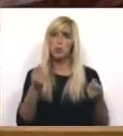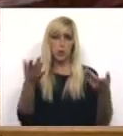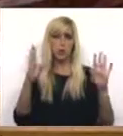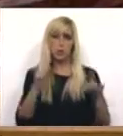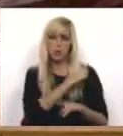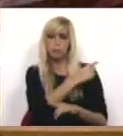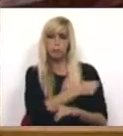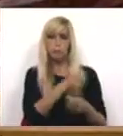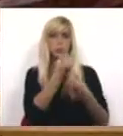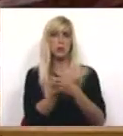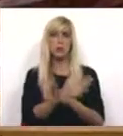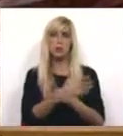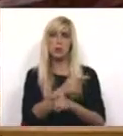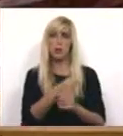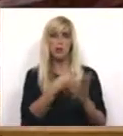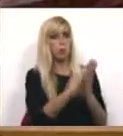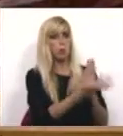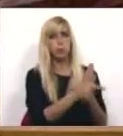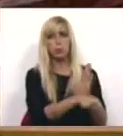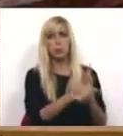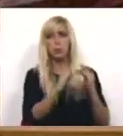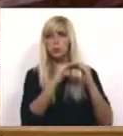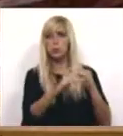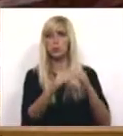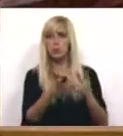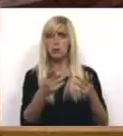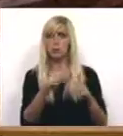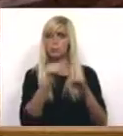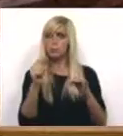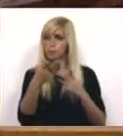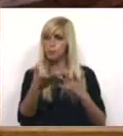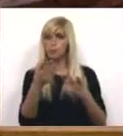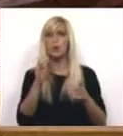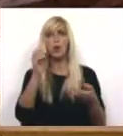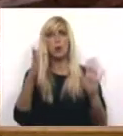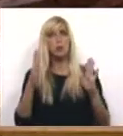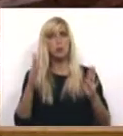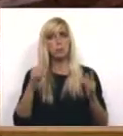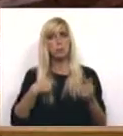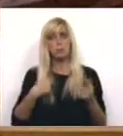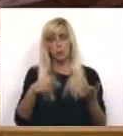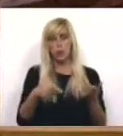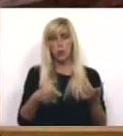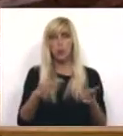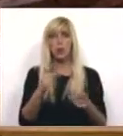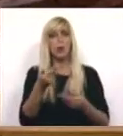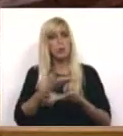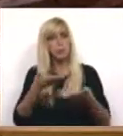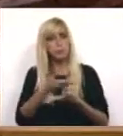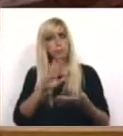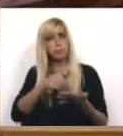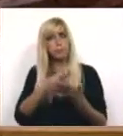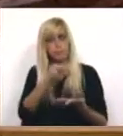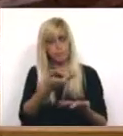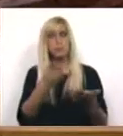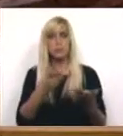resistente aos incêndios e diversificada, sustentada nas espécies autóctones e economicamente rentável. Mas esta é apenas